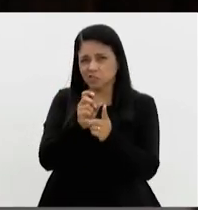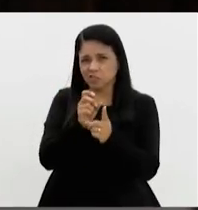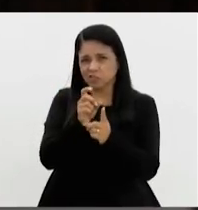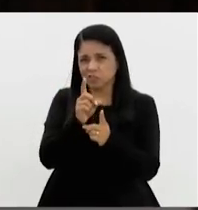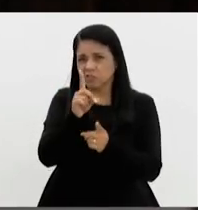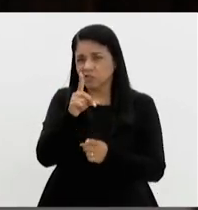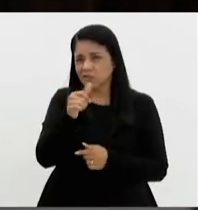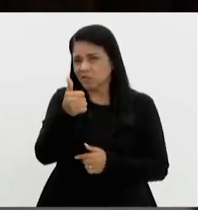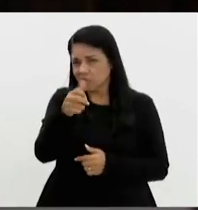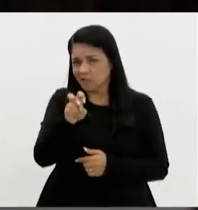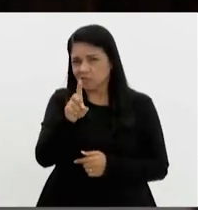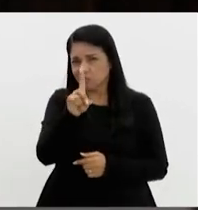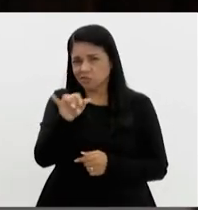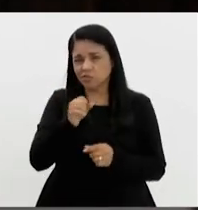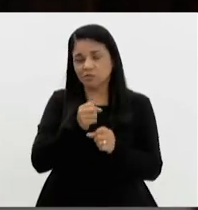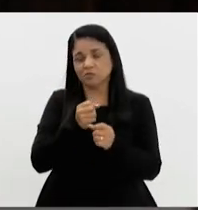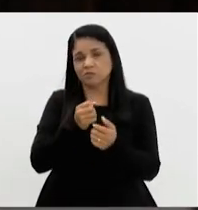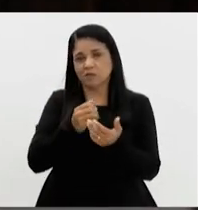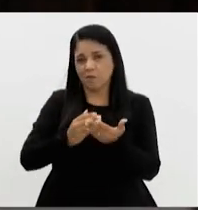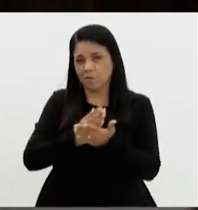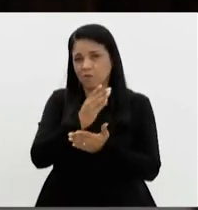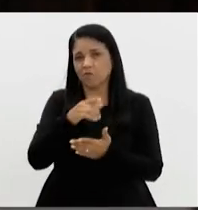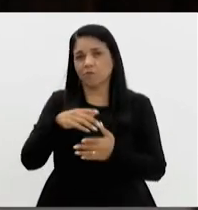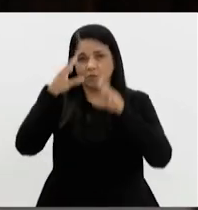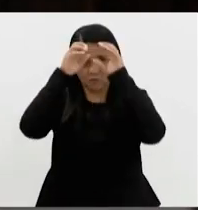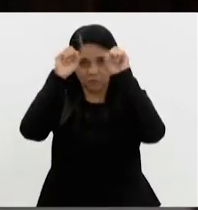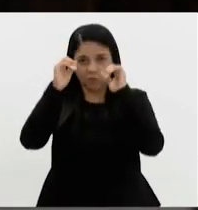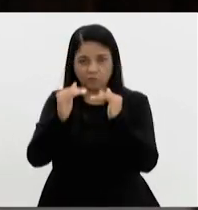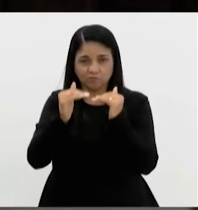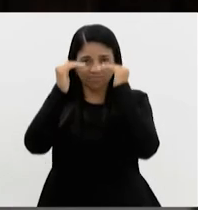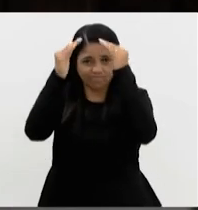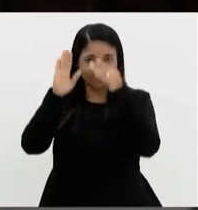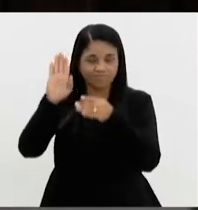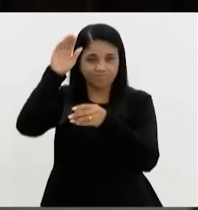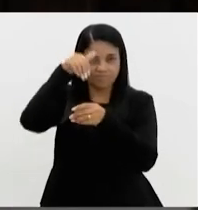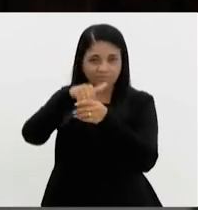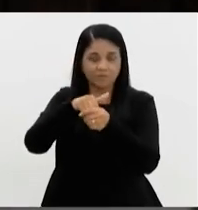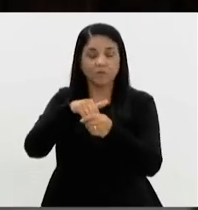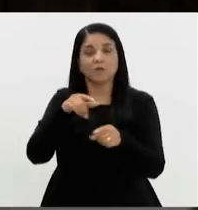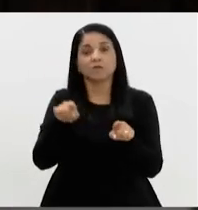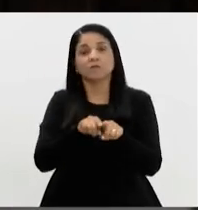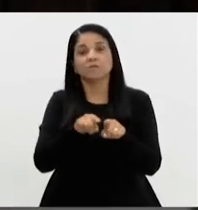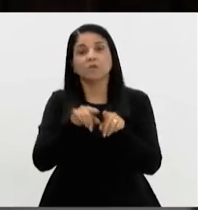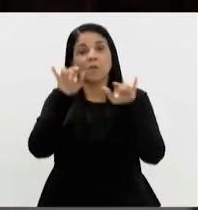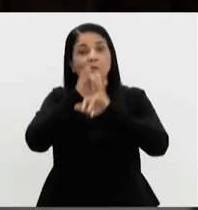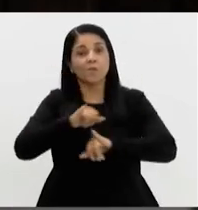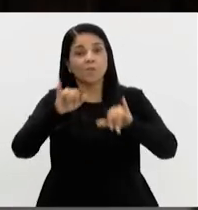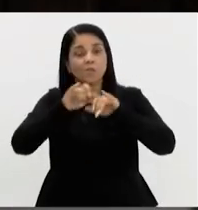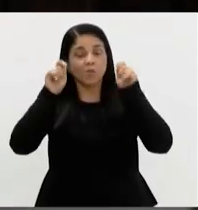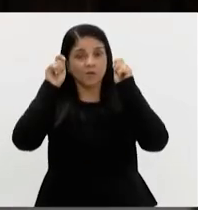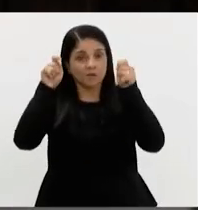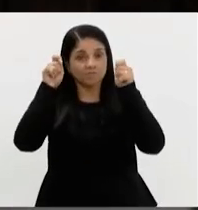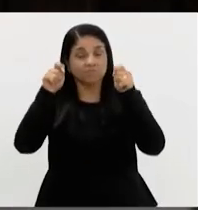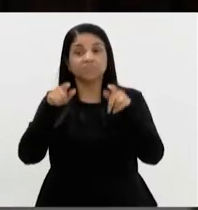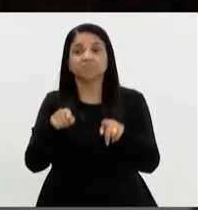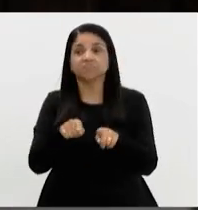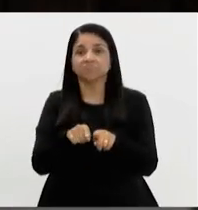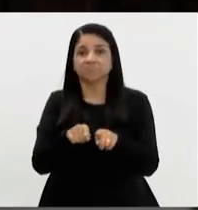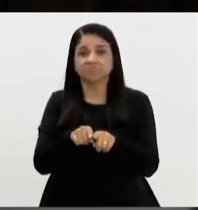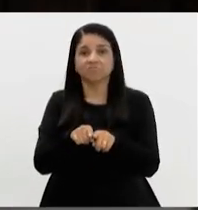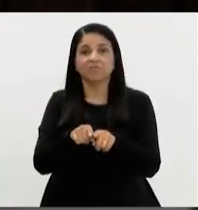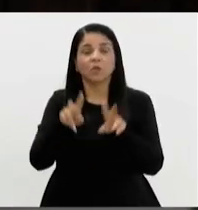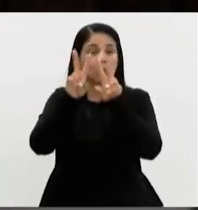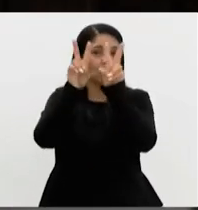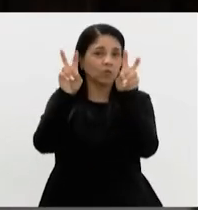pelo Tribunal Superior Eleitoral que alterou a resolução 23.610 sobre propaganda eleitoral e abordou o